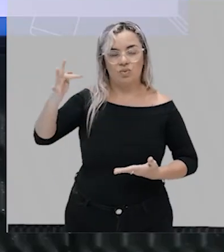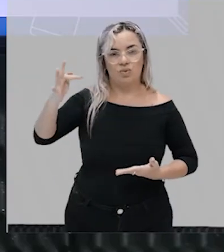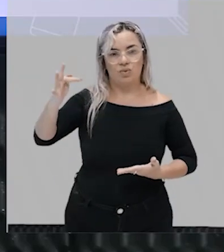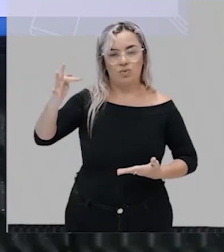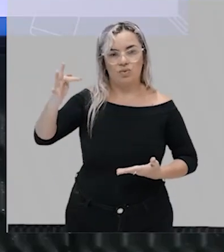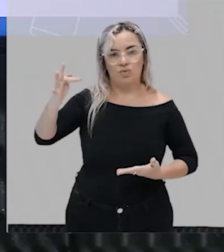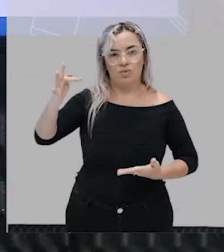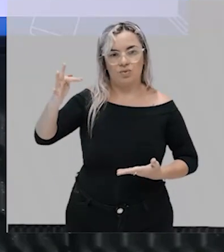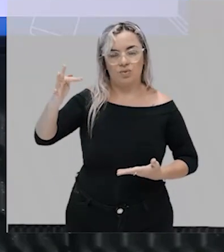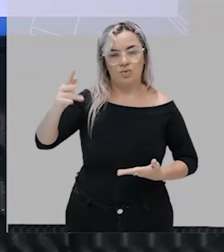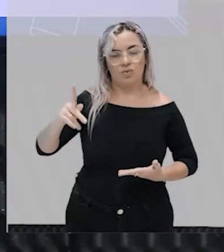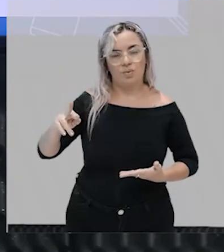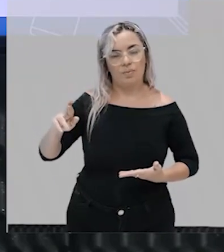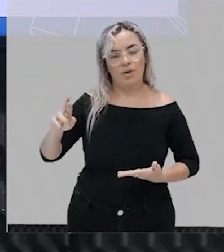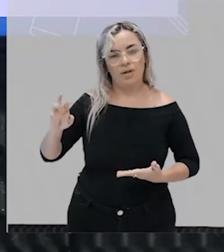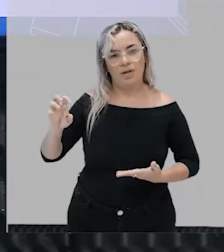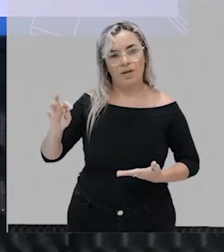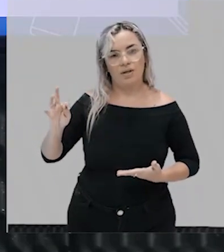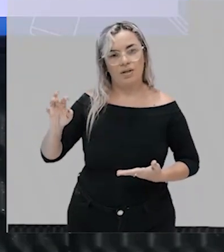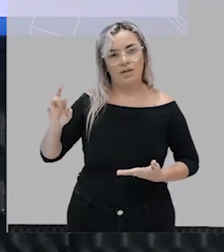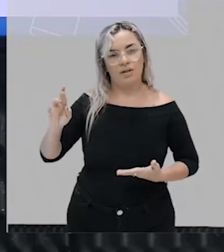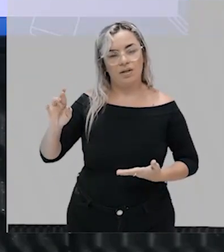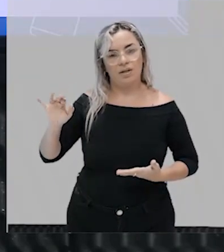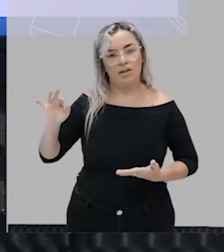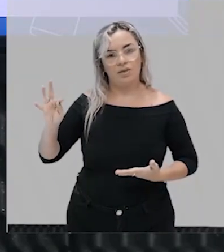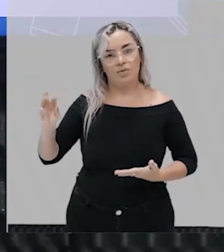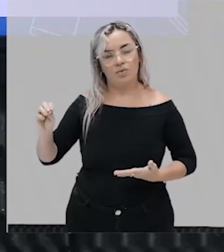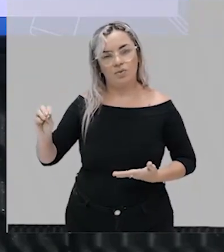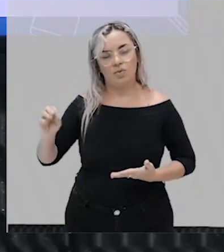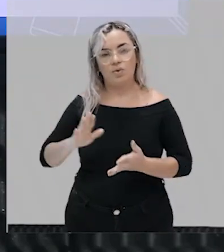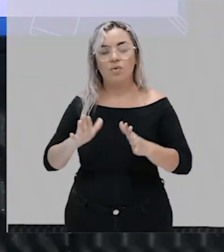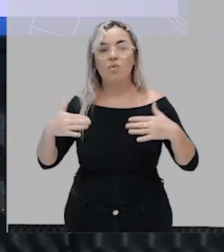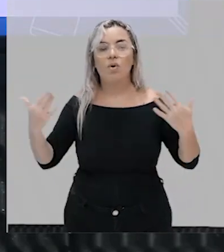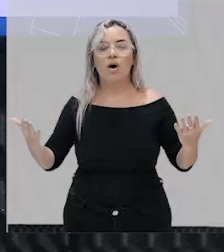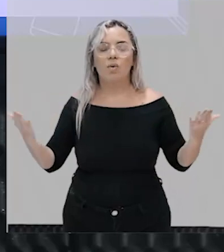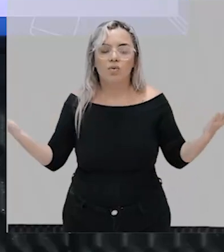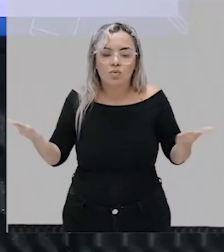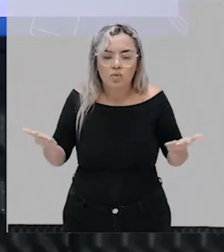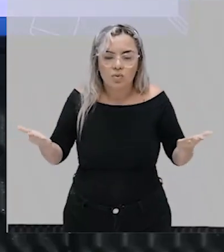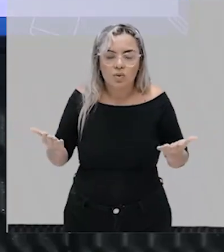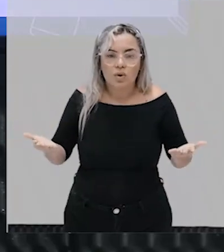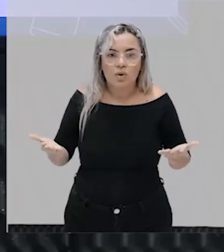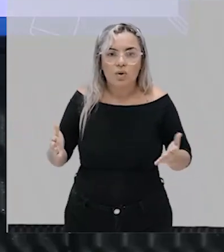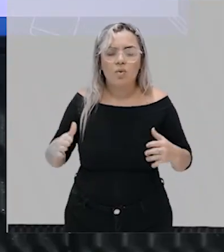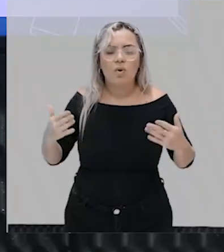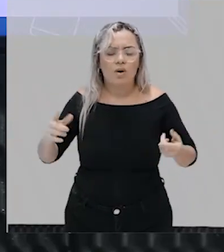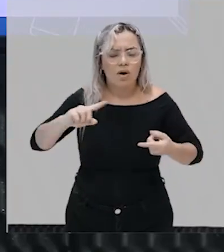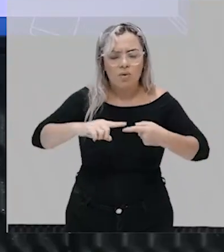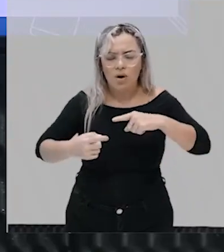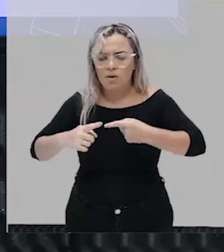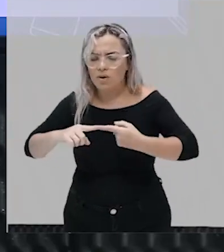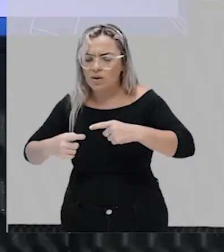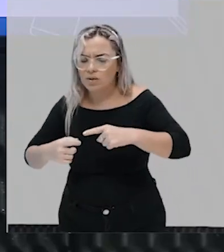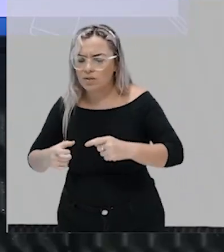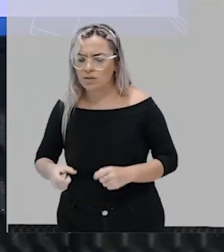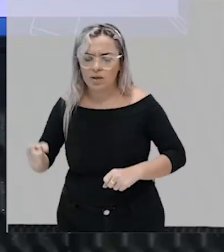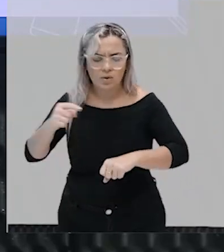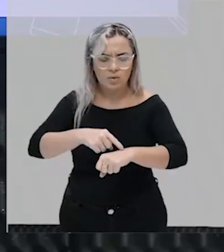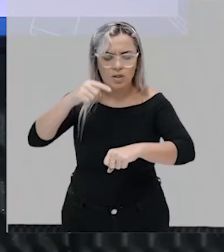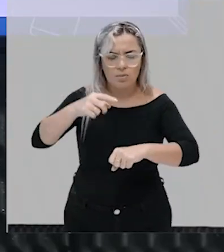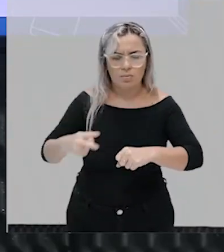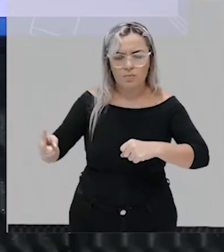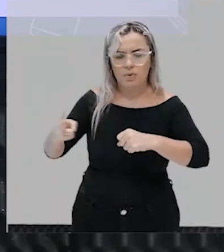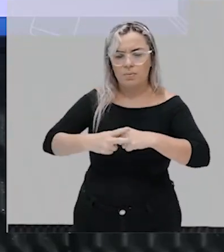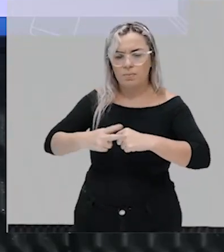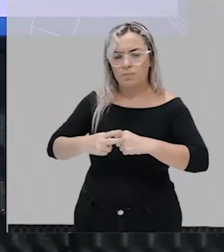do pretérito, futuro do presente, aí você tem que saber qual é a concordância e qual é o tempo verbal.